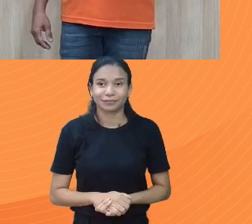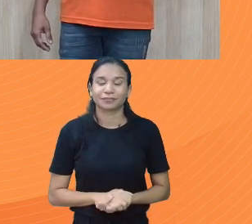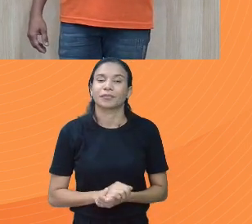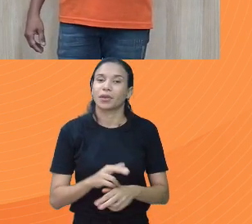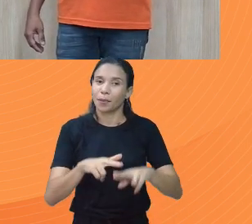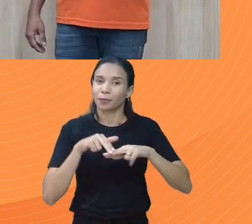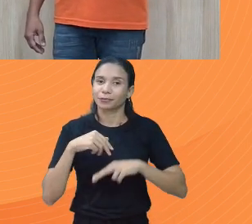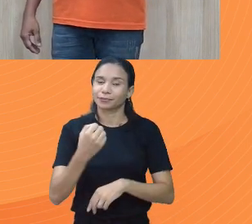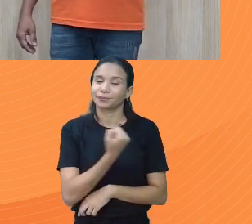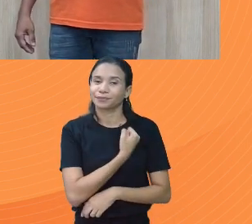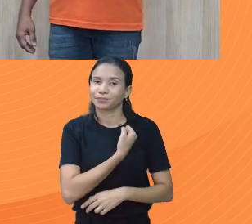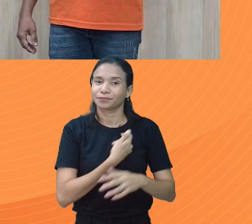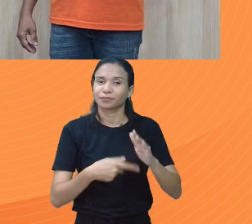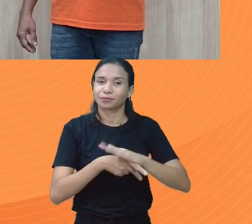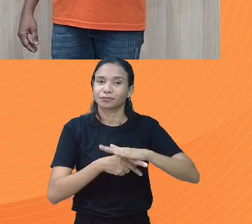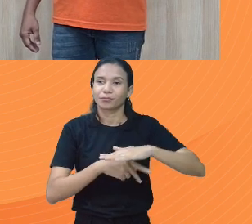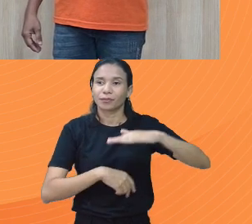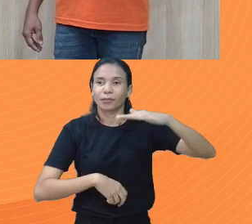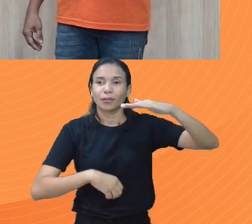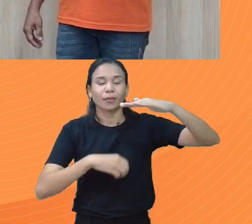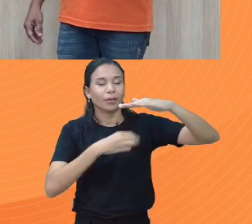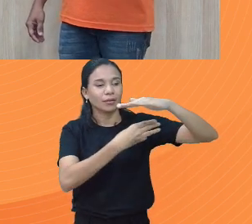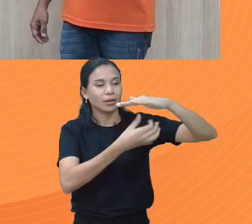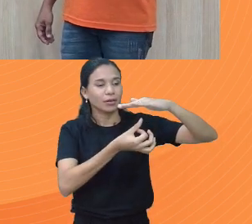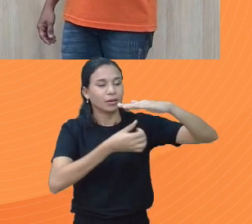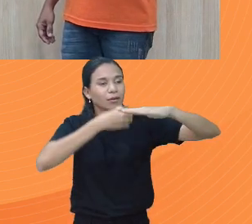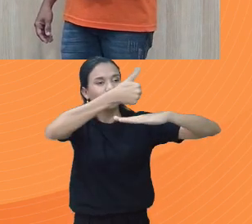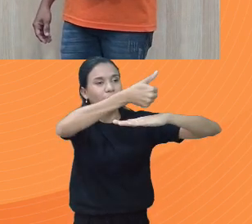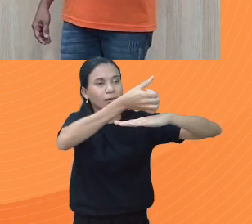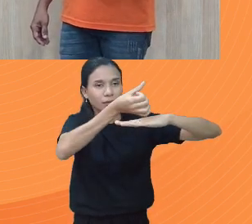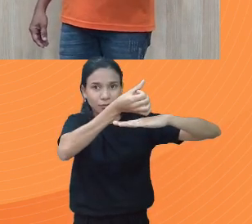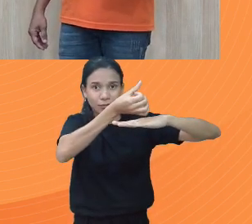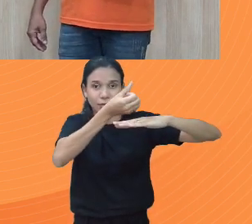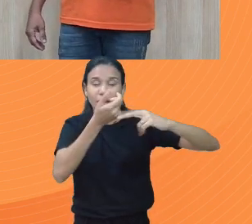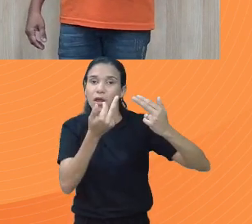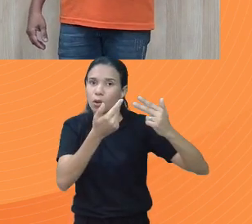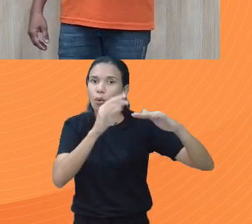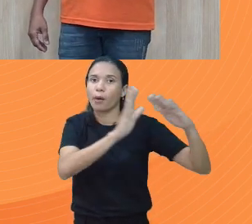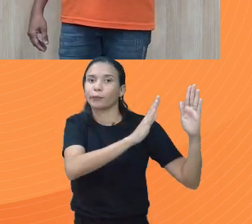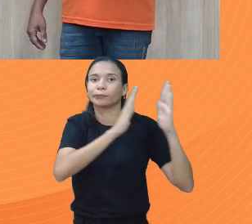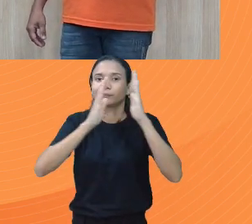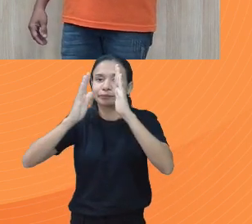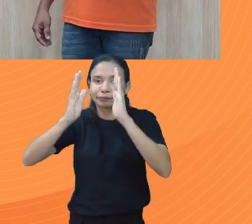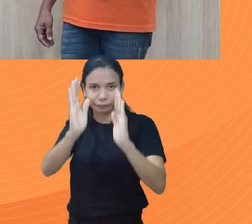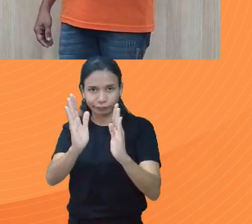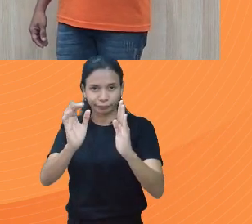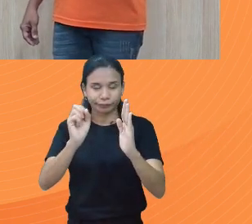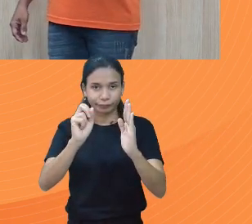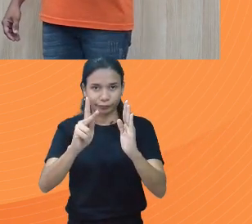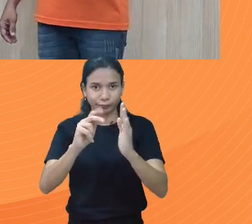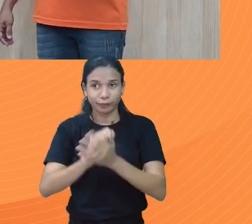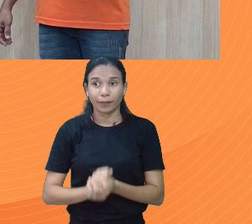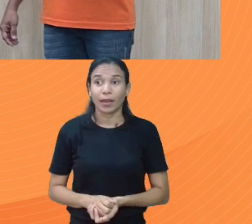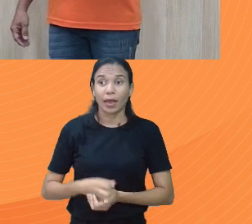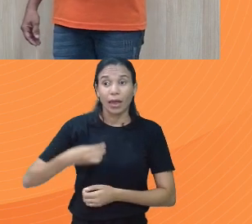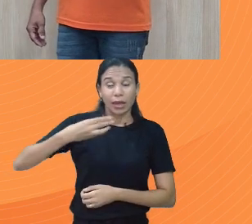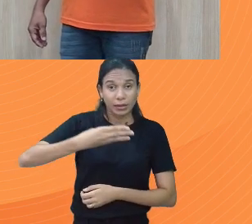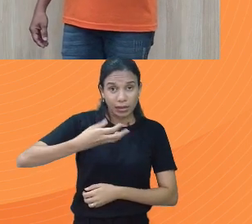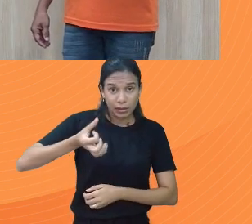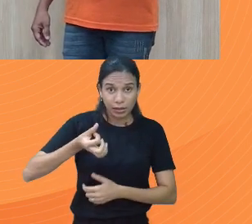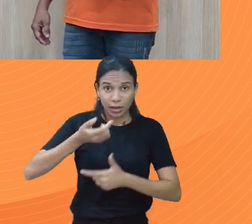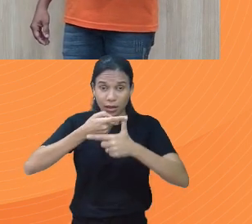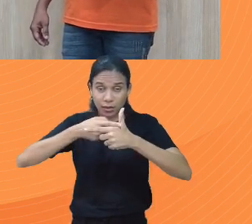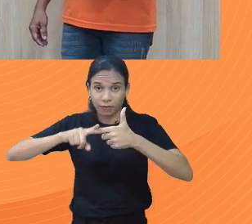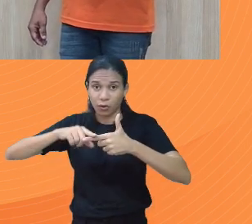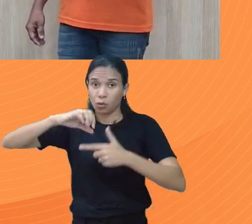o numerador da primeira fração é 16. Bora fazer a mesma coisa com a fração de Flávia. 36